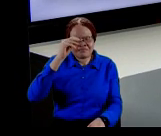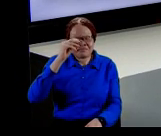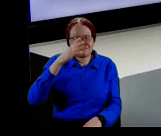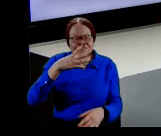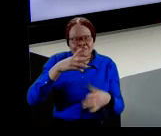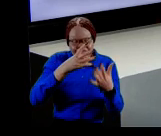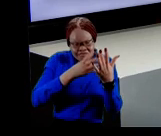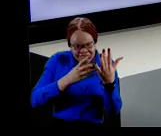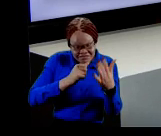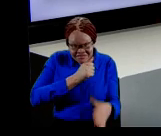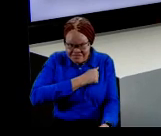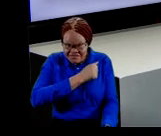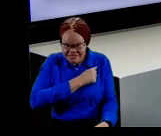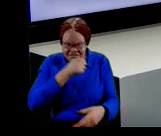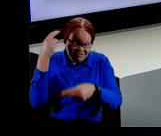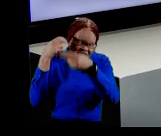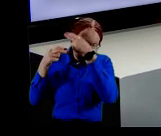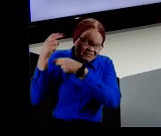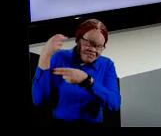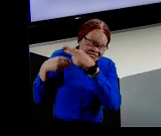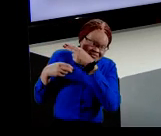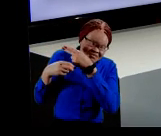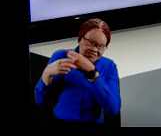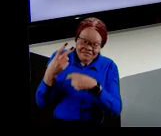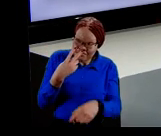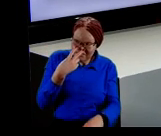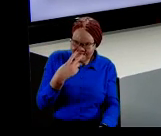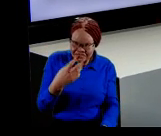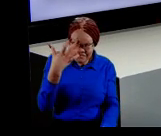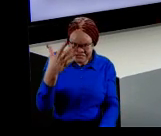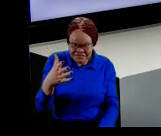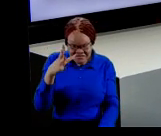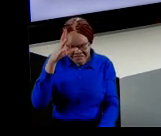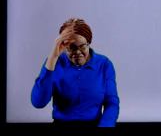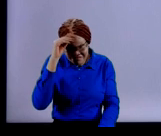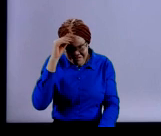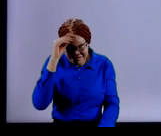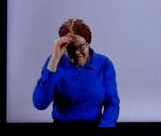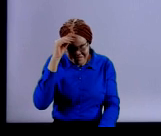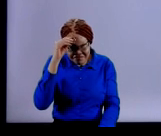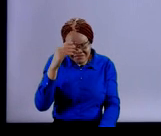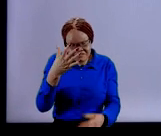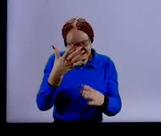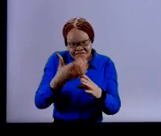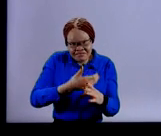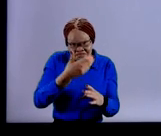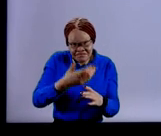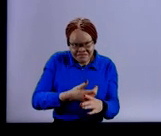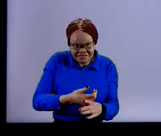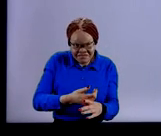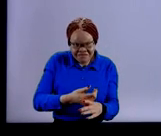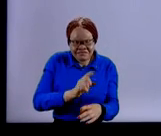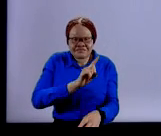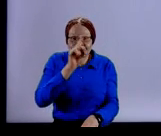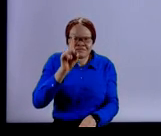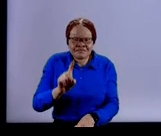texto gostaram da história Então vamos ver se perceberam a atividade